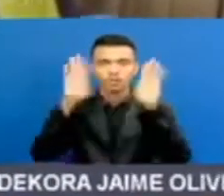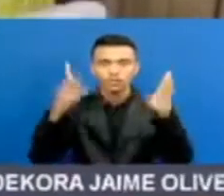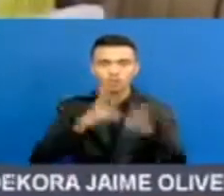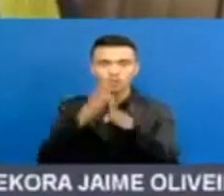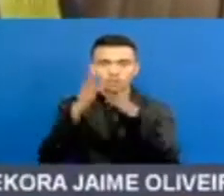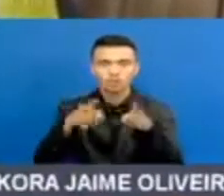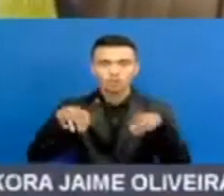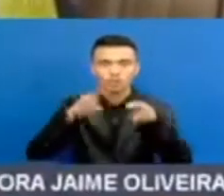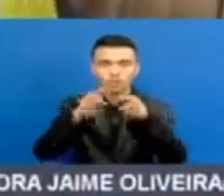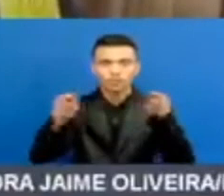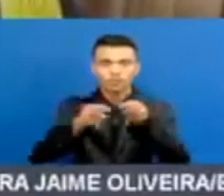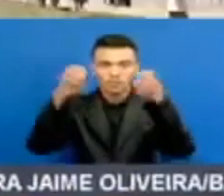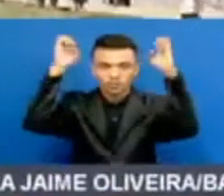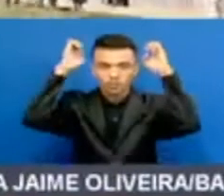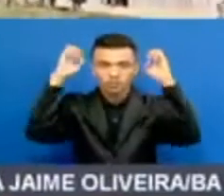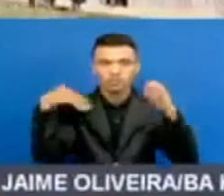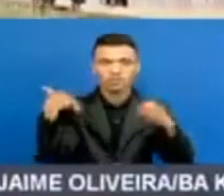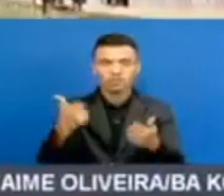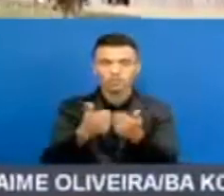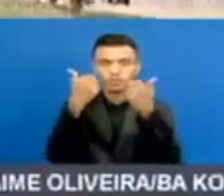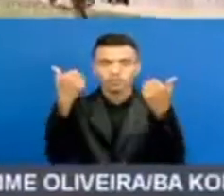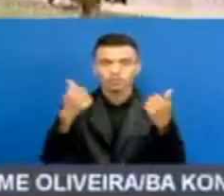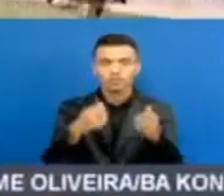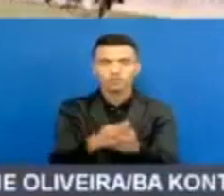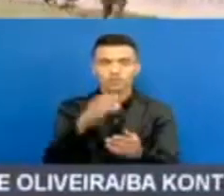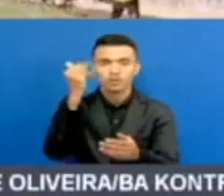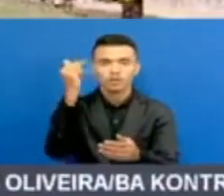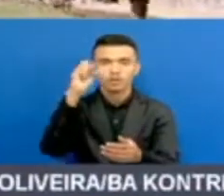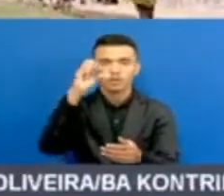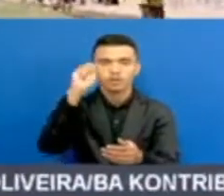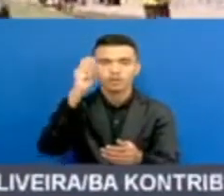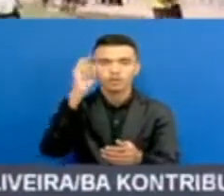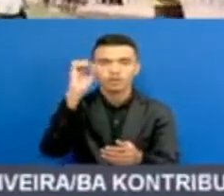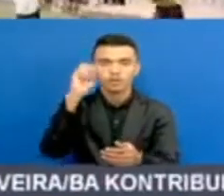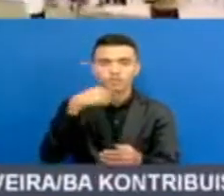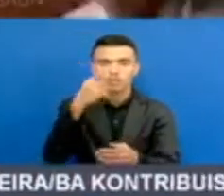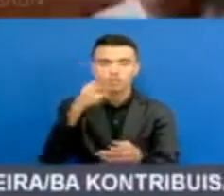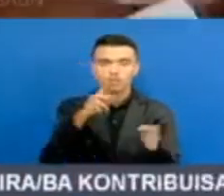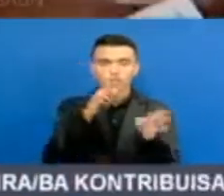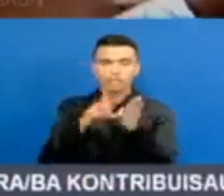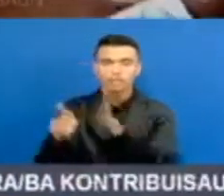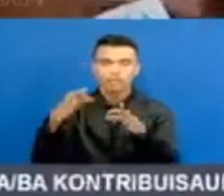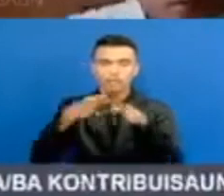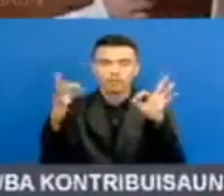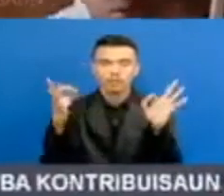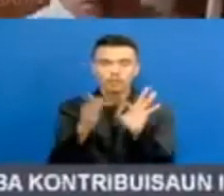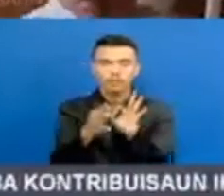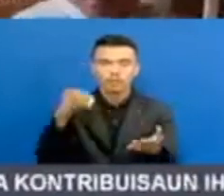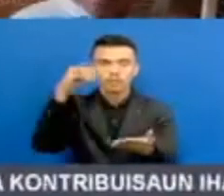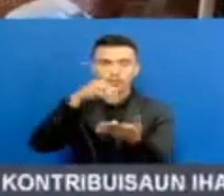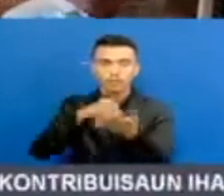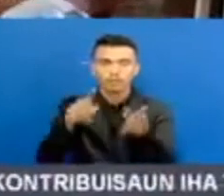Municipal Educação e Juventude no Desporto, Augusto Ornais Simenes, confirma plano reabilitane, insira ona ia